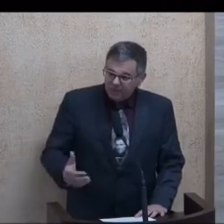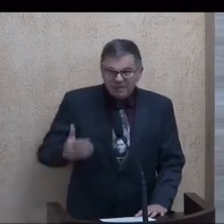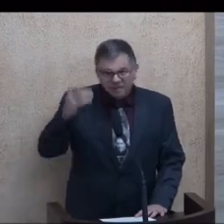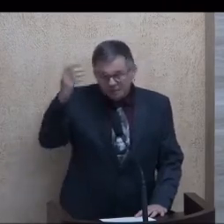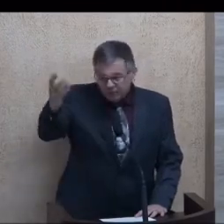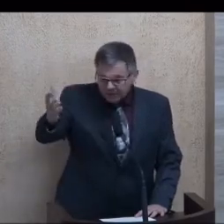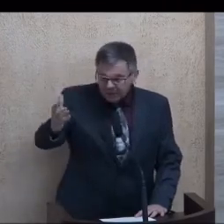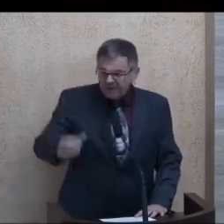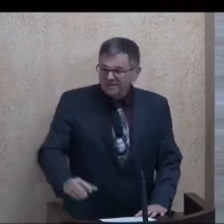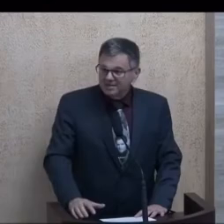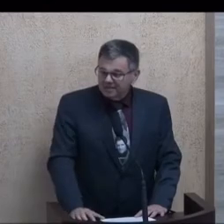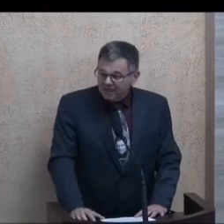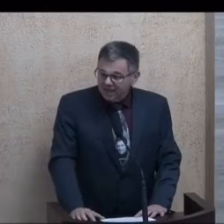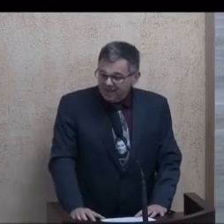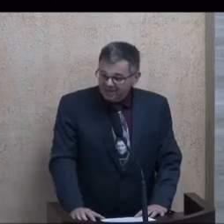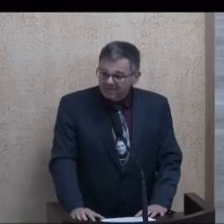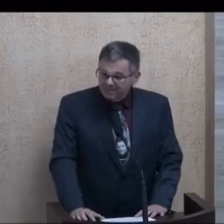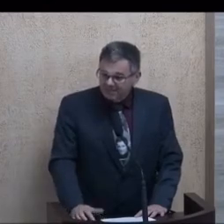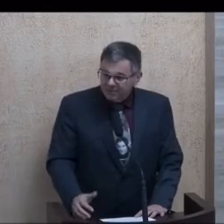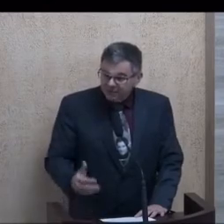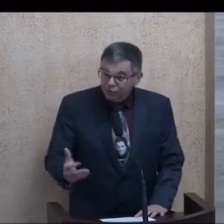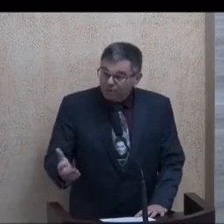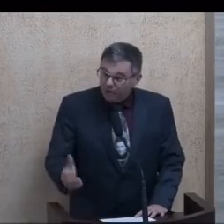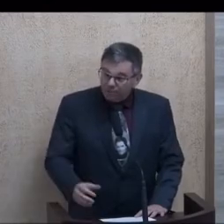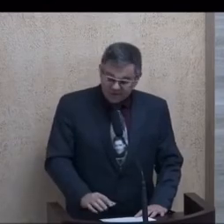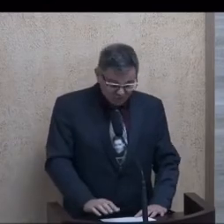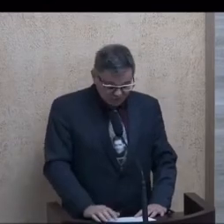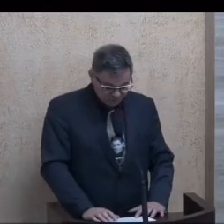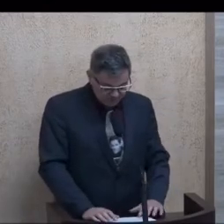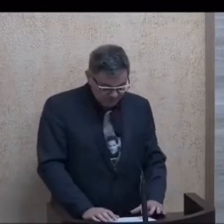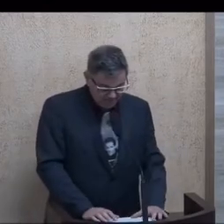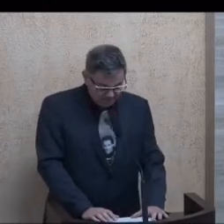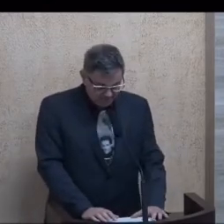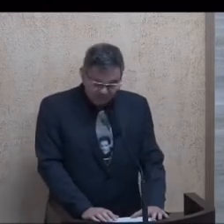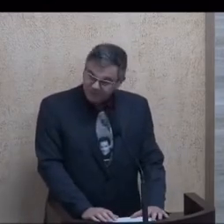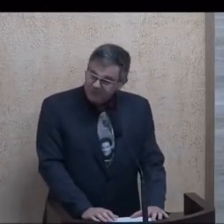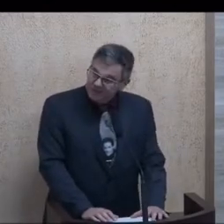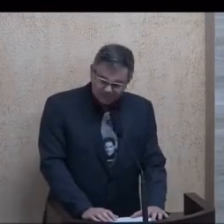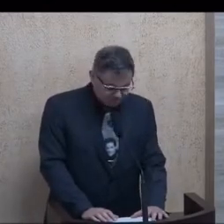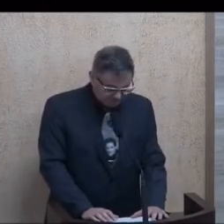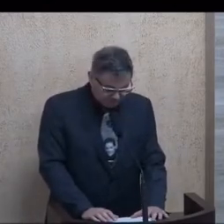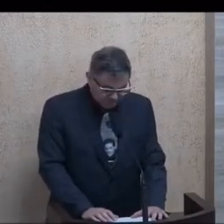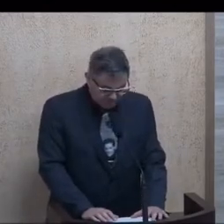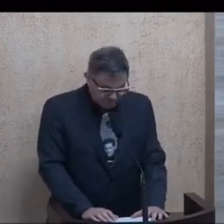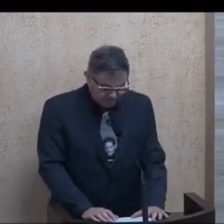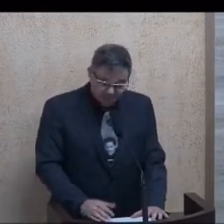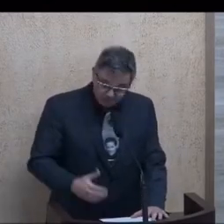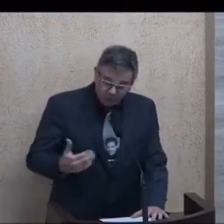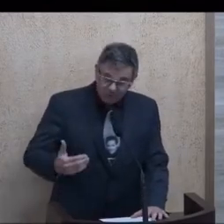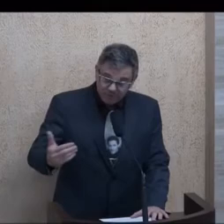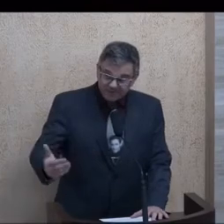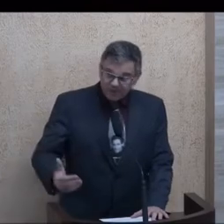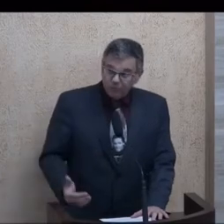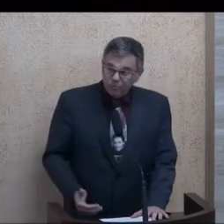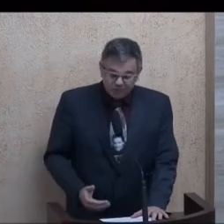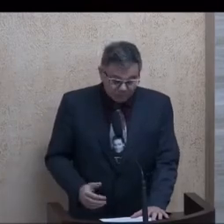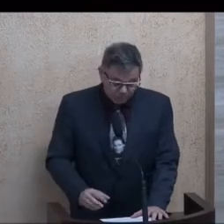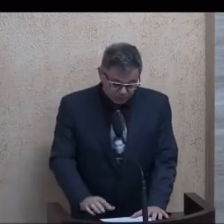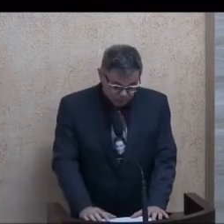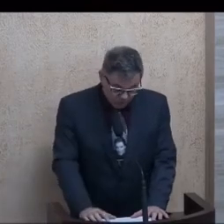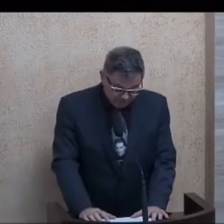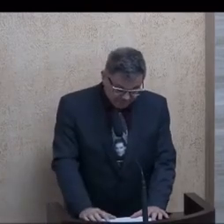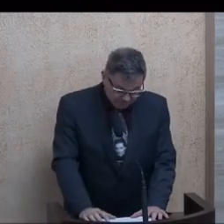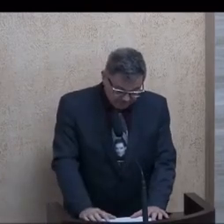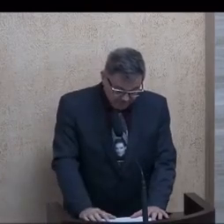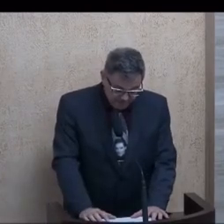ingresso e poder entrar e assistir a sua maior paixão, que era o cinema. E depois, passado algum tempo,